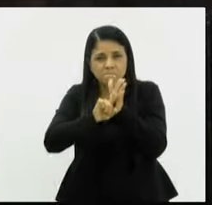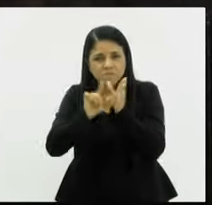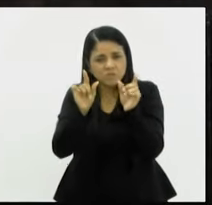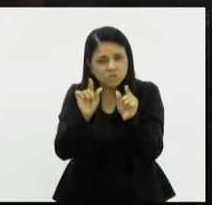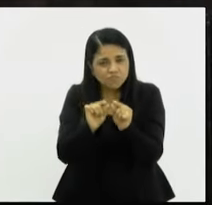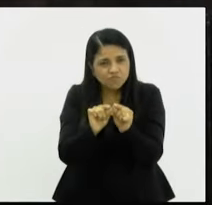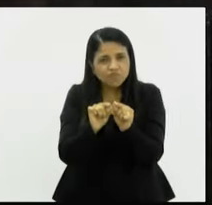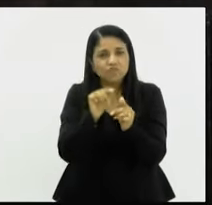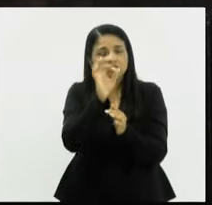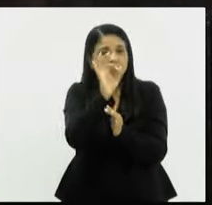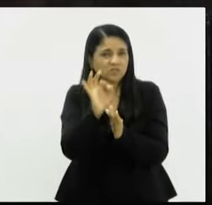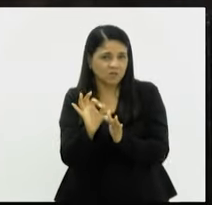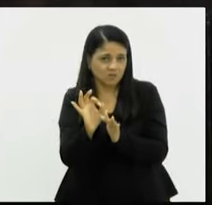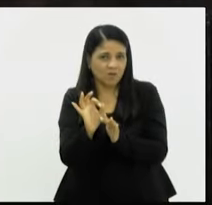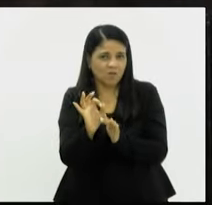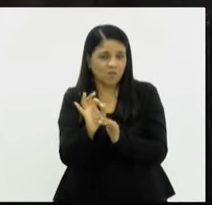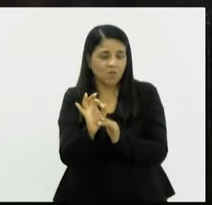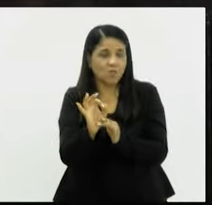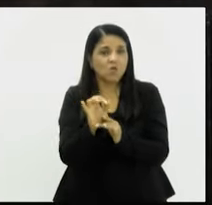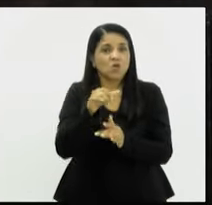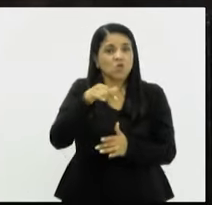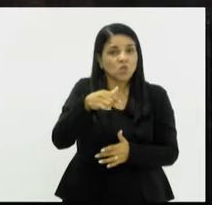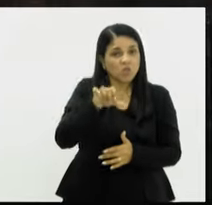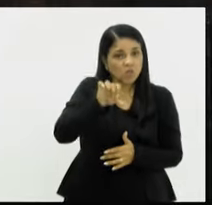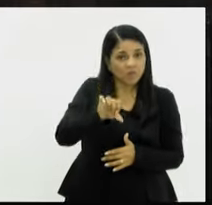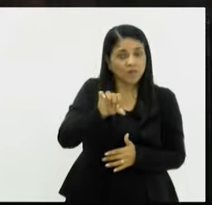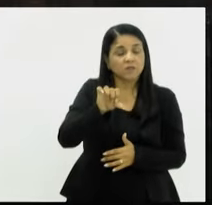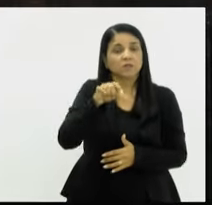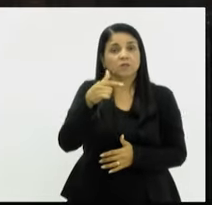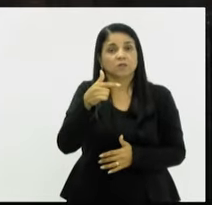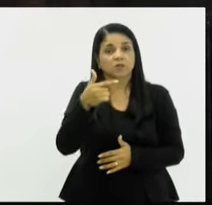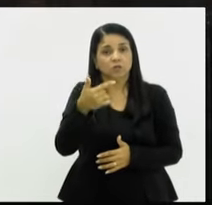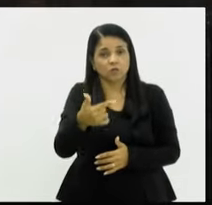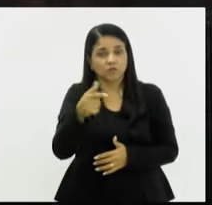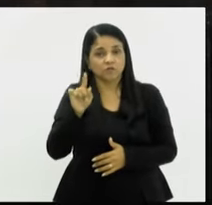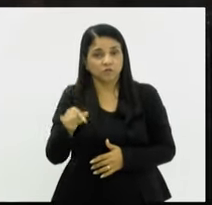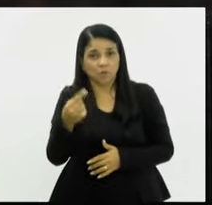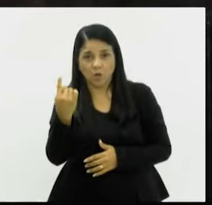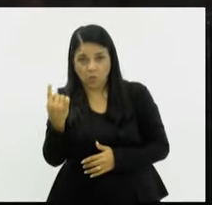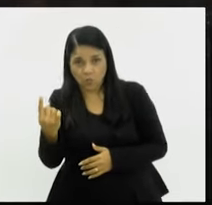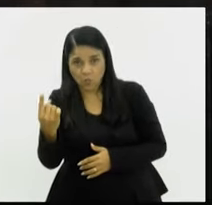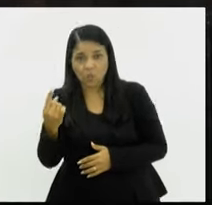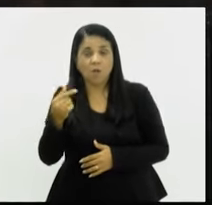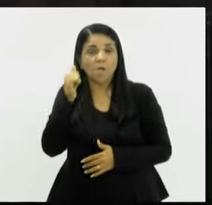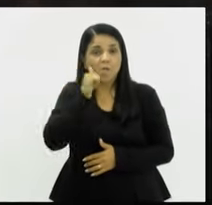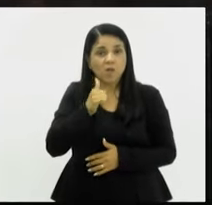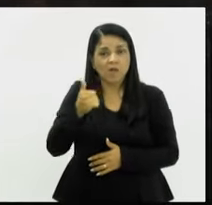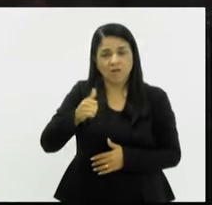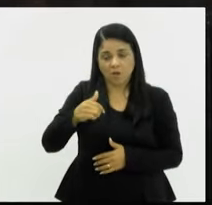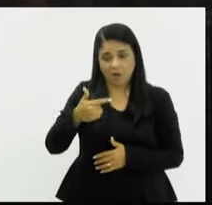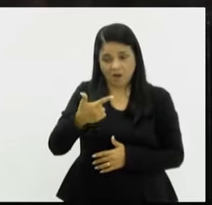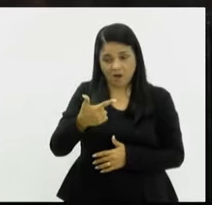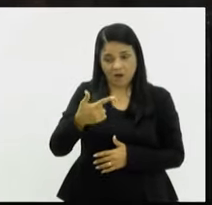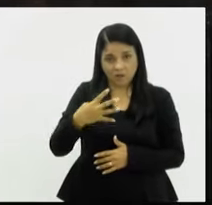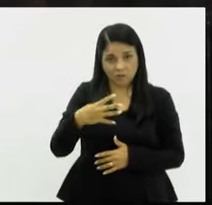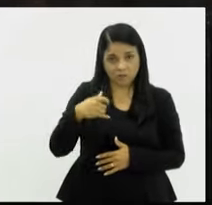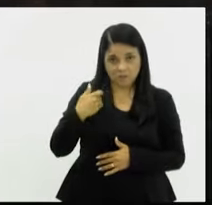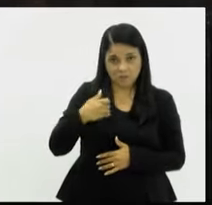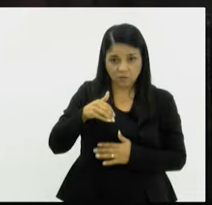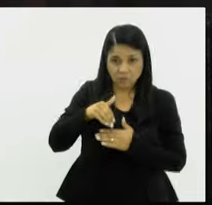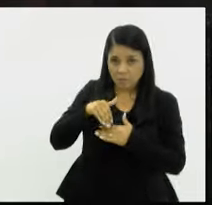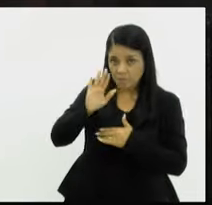redução nesse percentual, 92,1% das mulheres com 14 anos ou mais